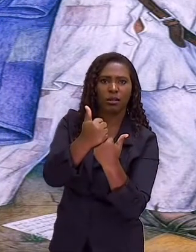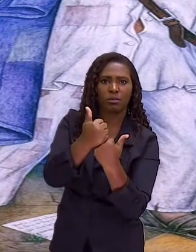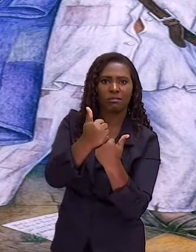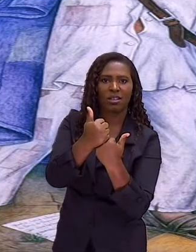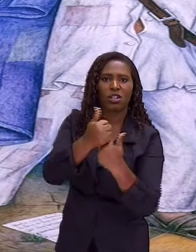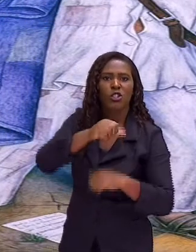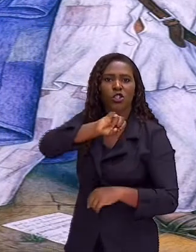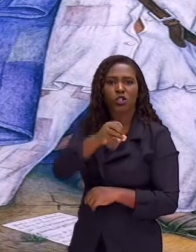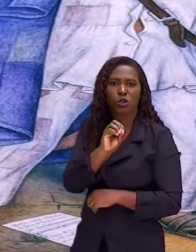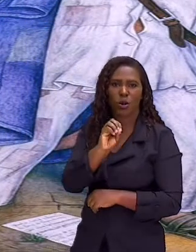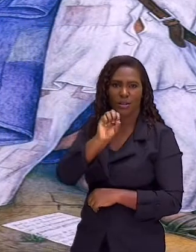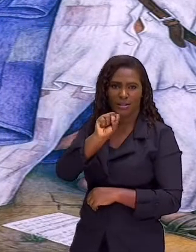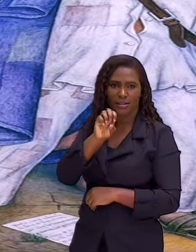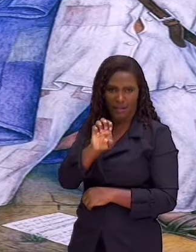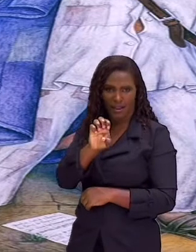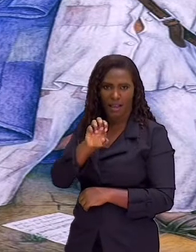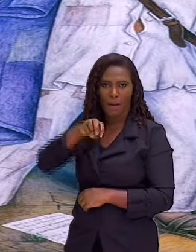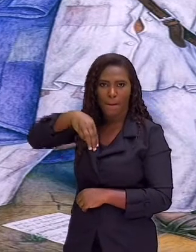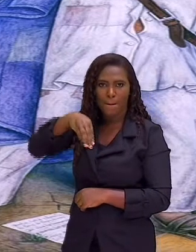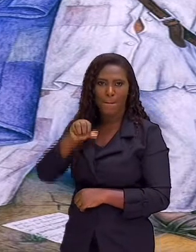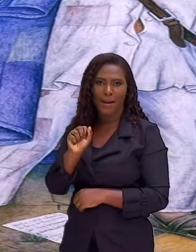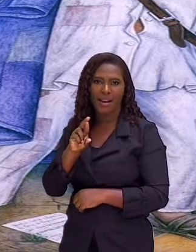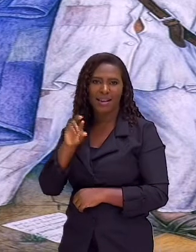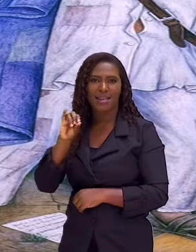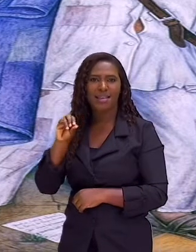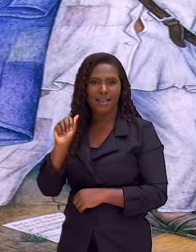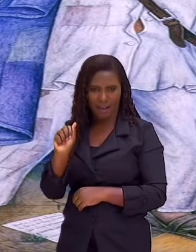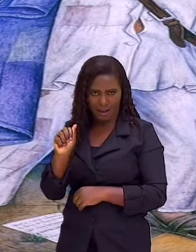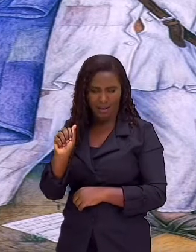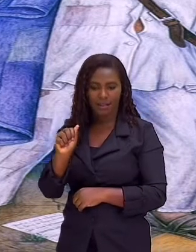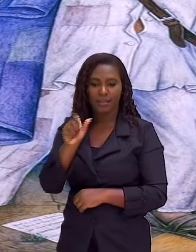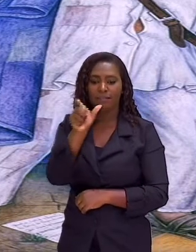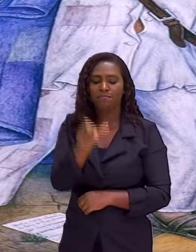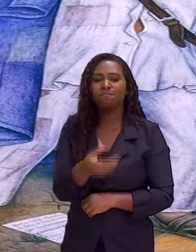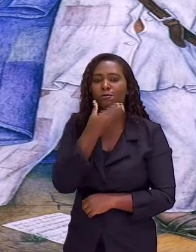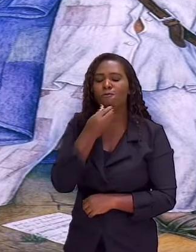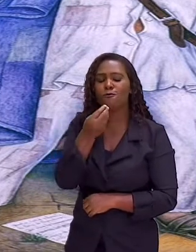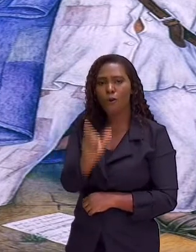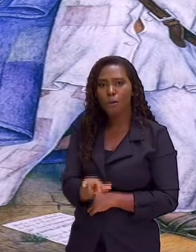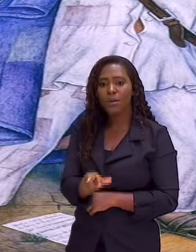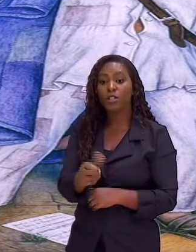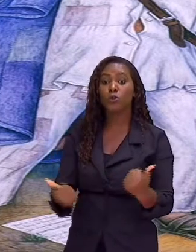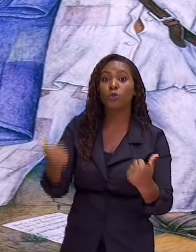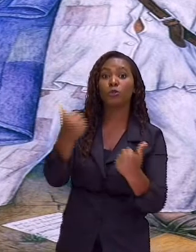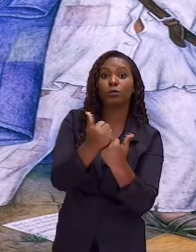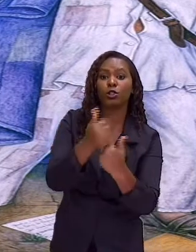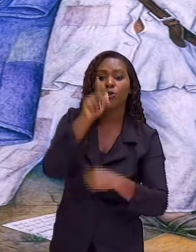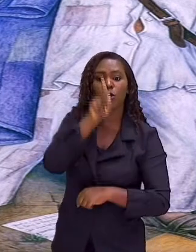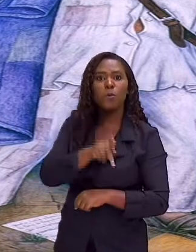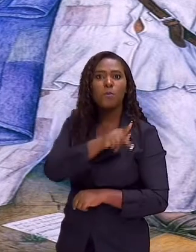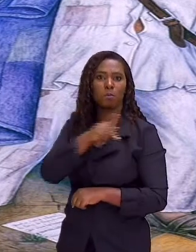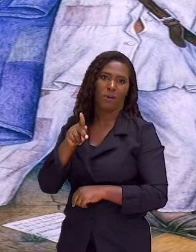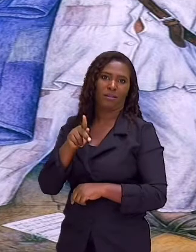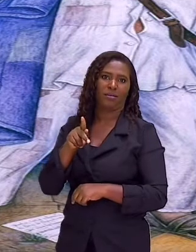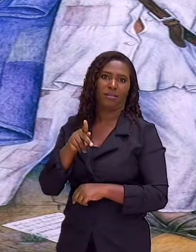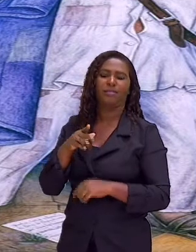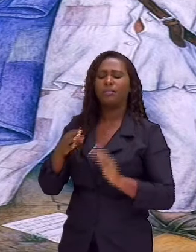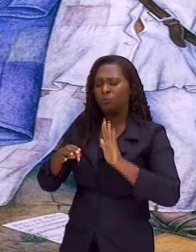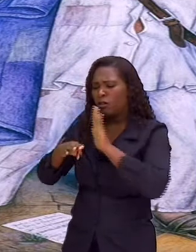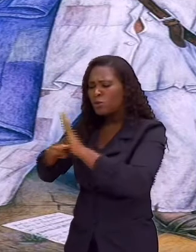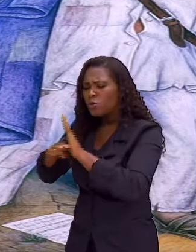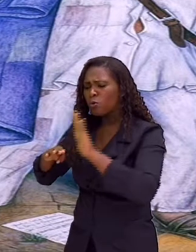social defendida sofreram forte oposição de uma minoria, que era detentora de posses